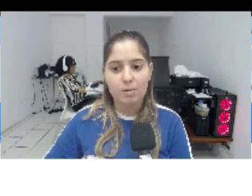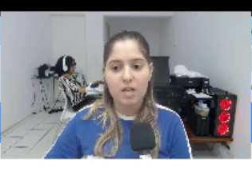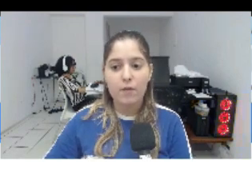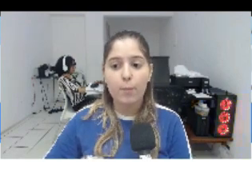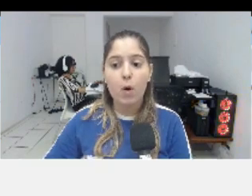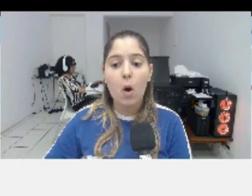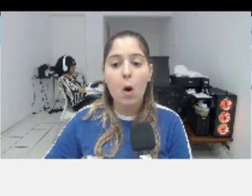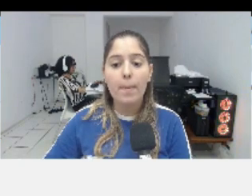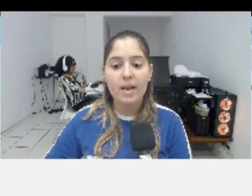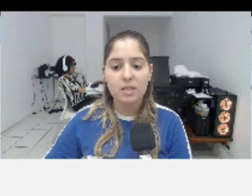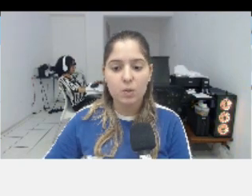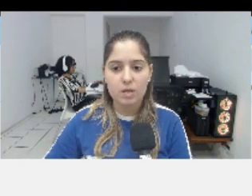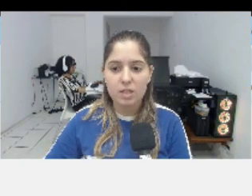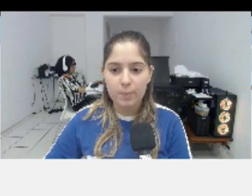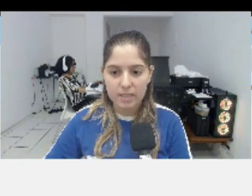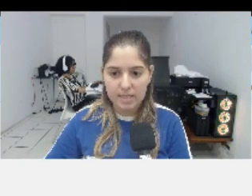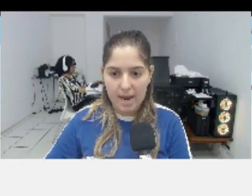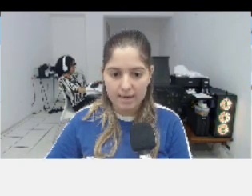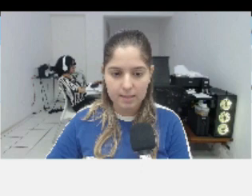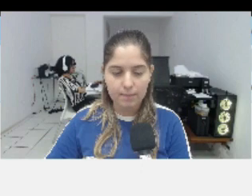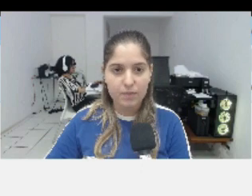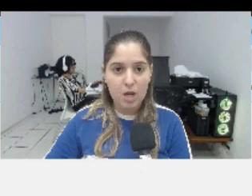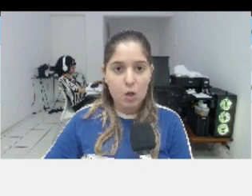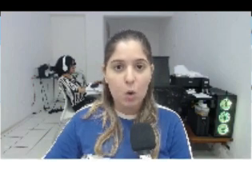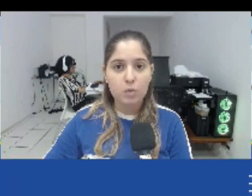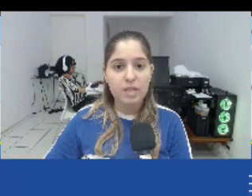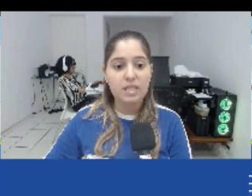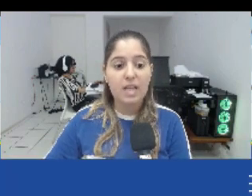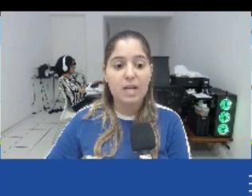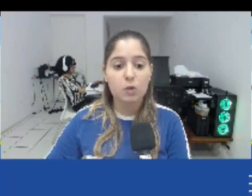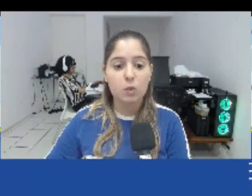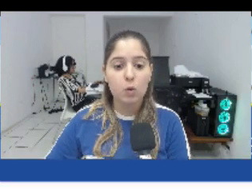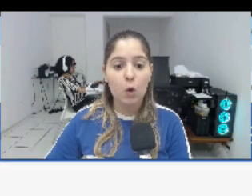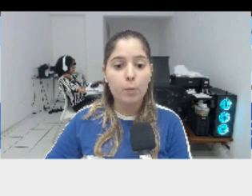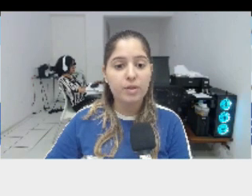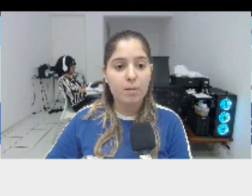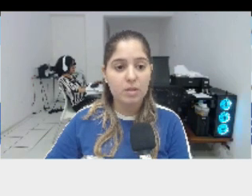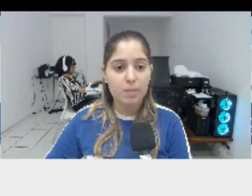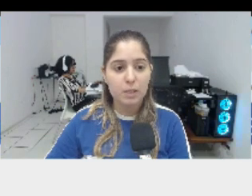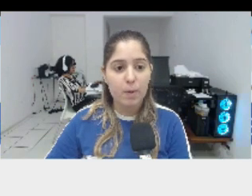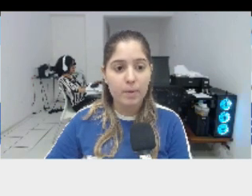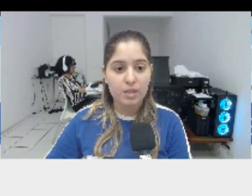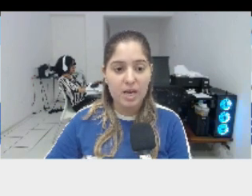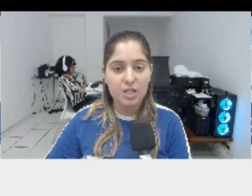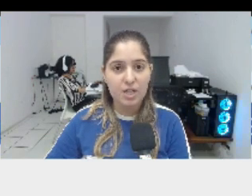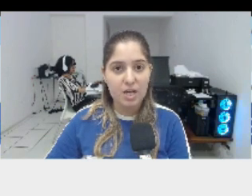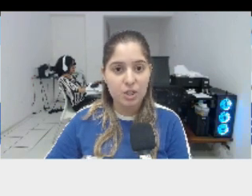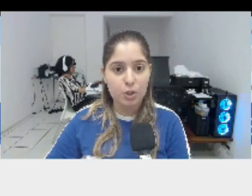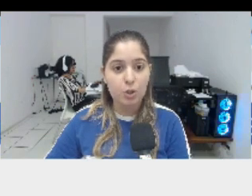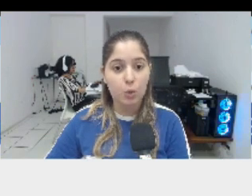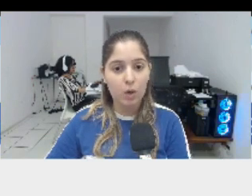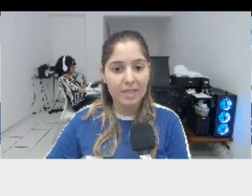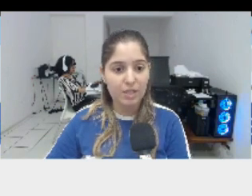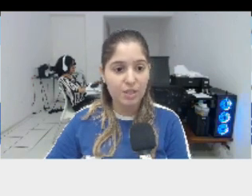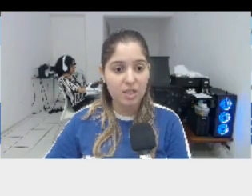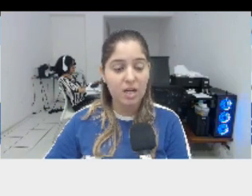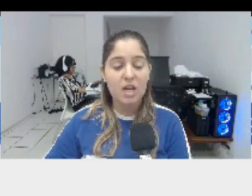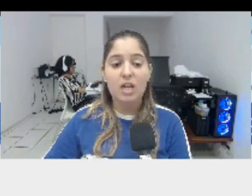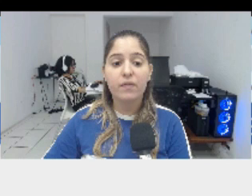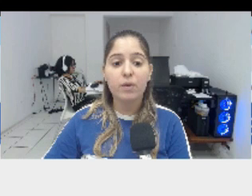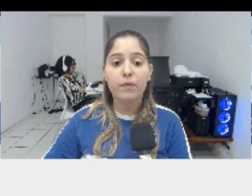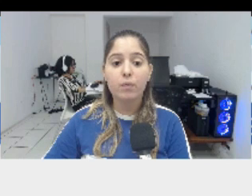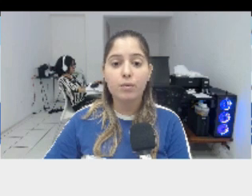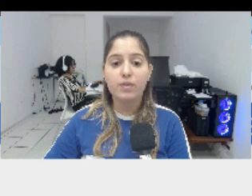grupo responsável por operações especiais. Com os destaques do Globo, temos em principal manchete que a agenda de Lula na